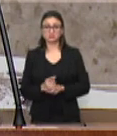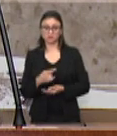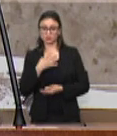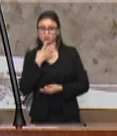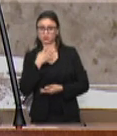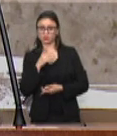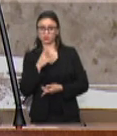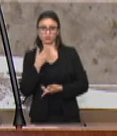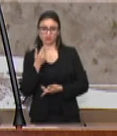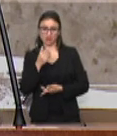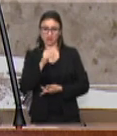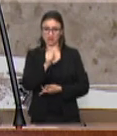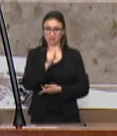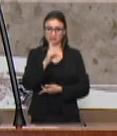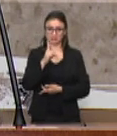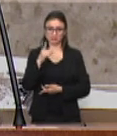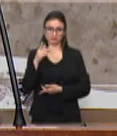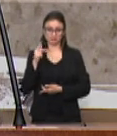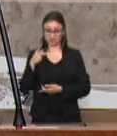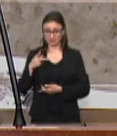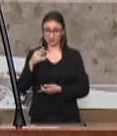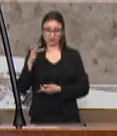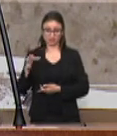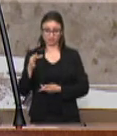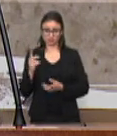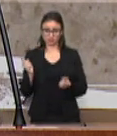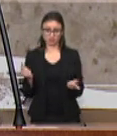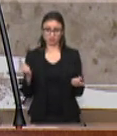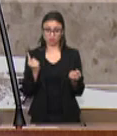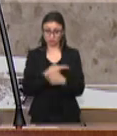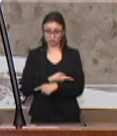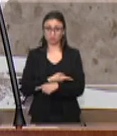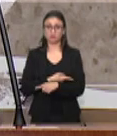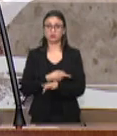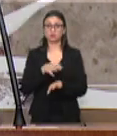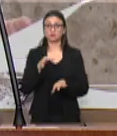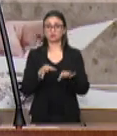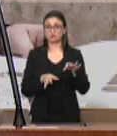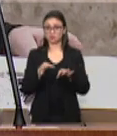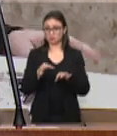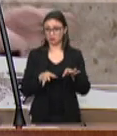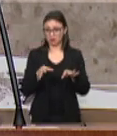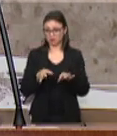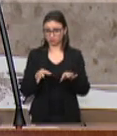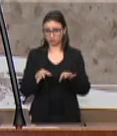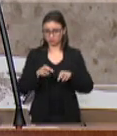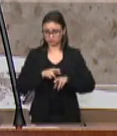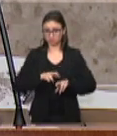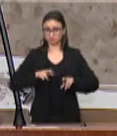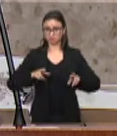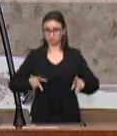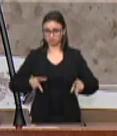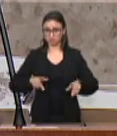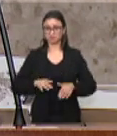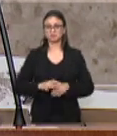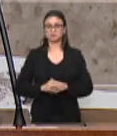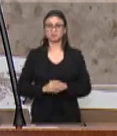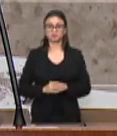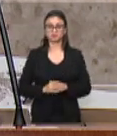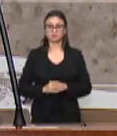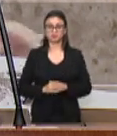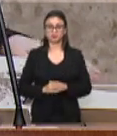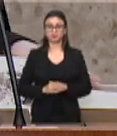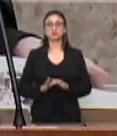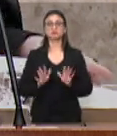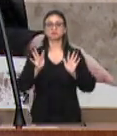da DPF e, caso conhecida, julgavam improcedente o pedido.